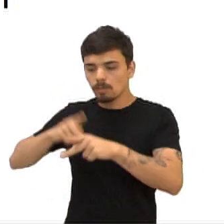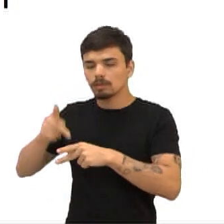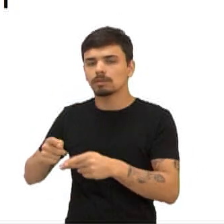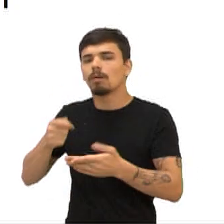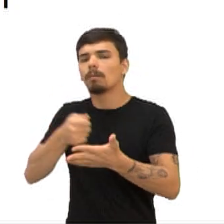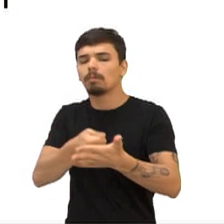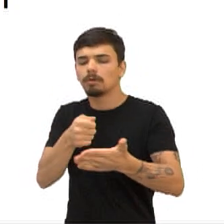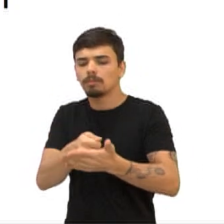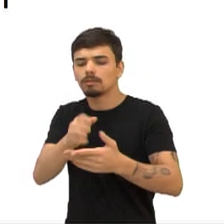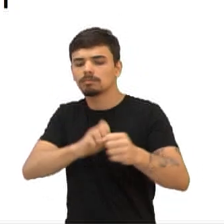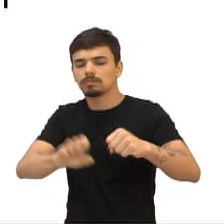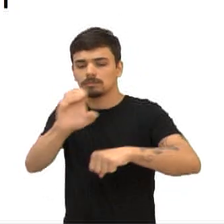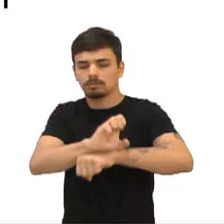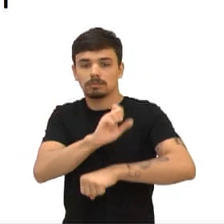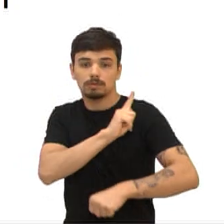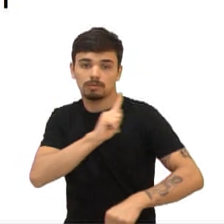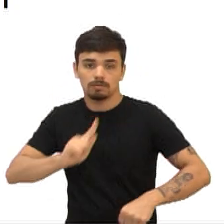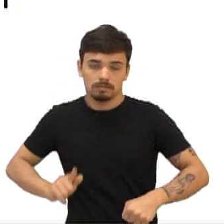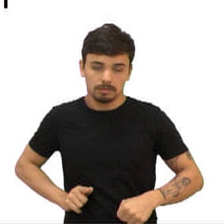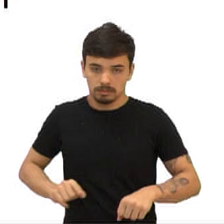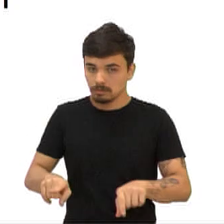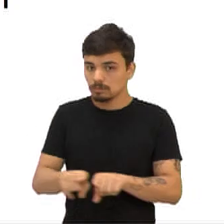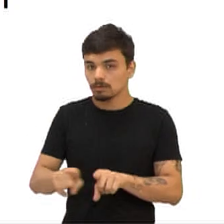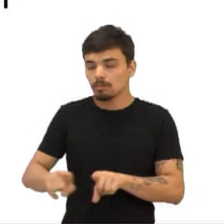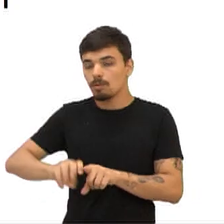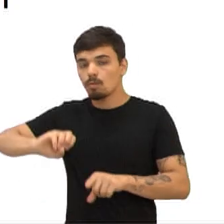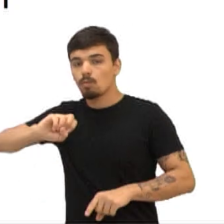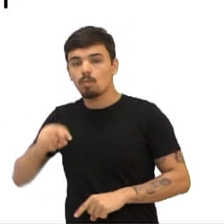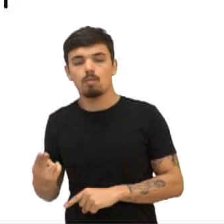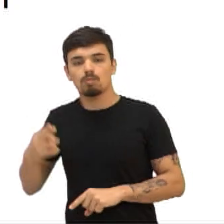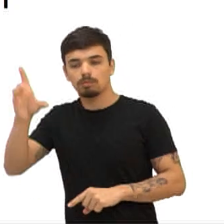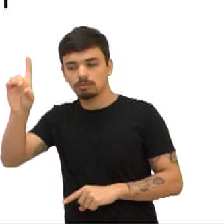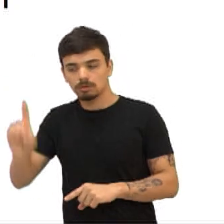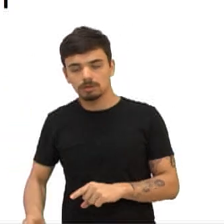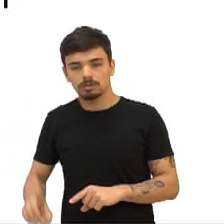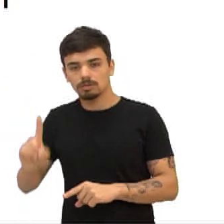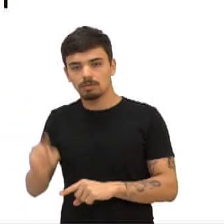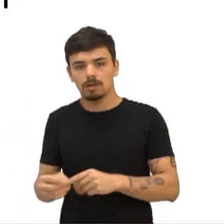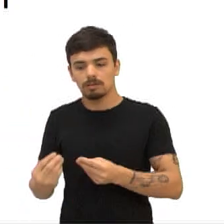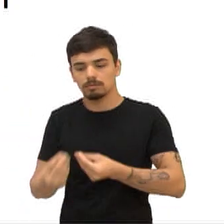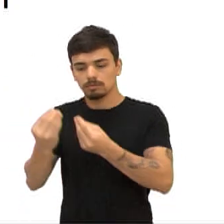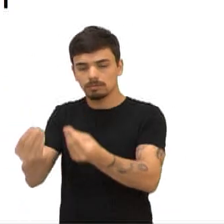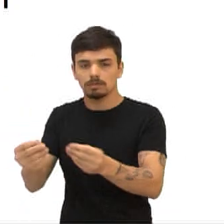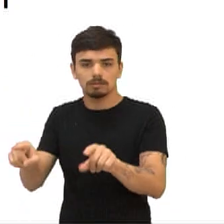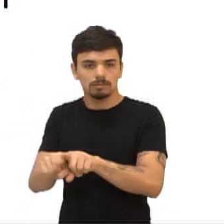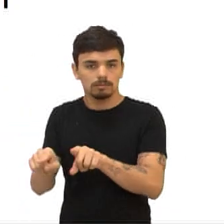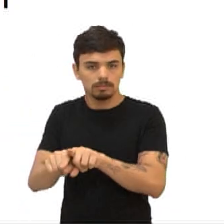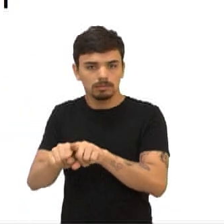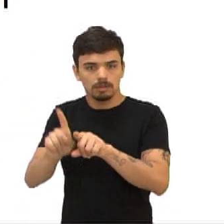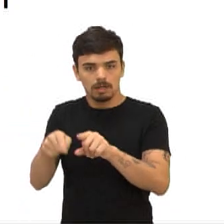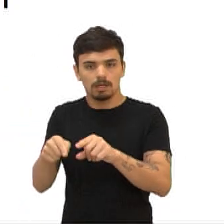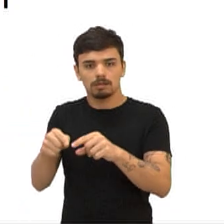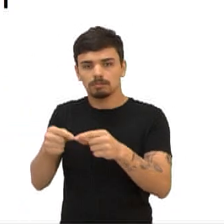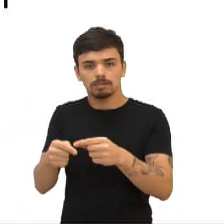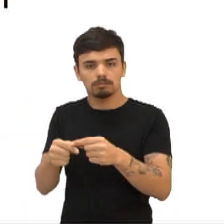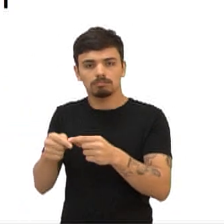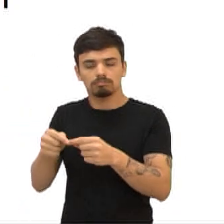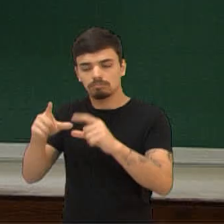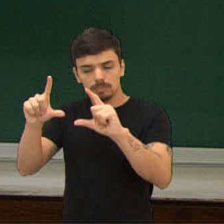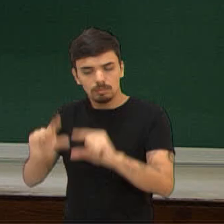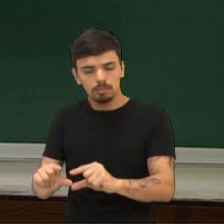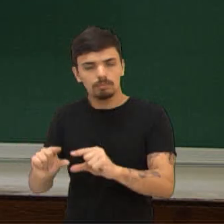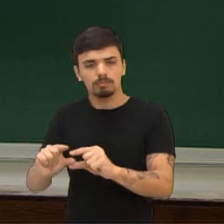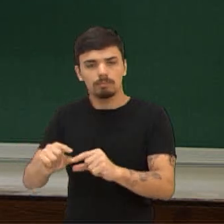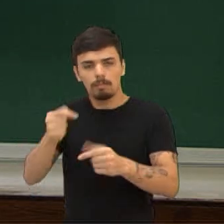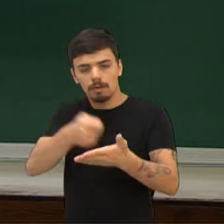os governantes, ou estes direitos eram concedidos na medida em que serviam para diminuir a pressão popular